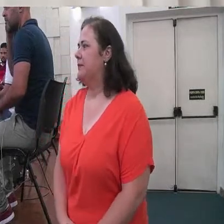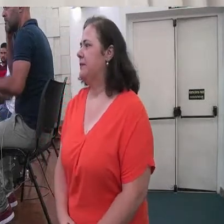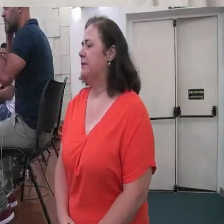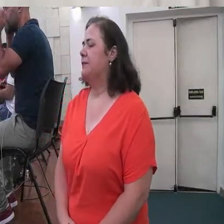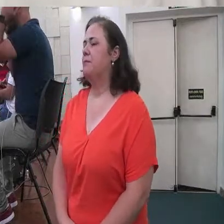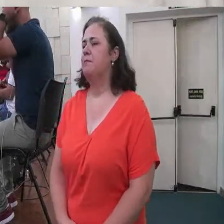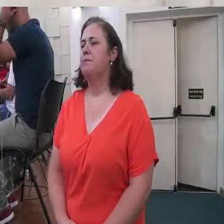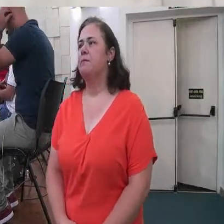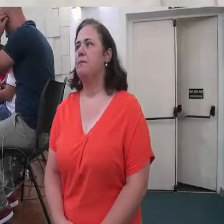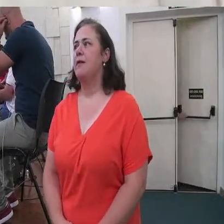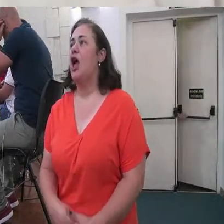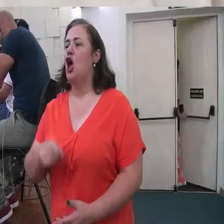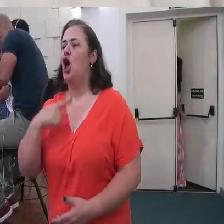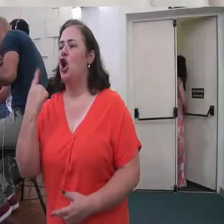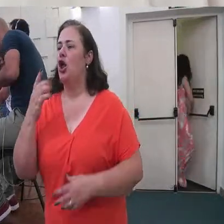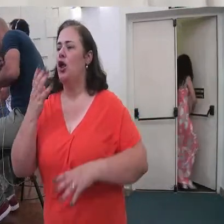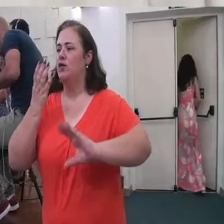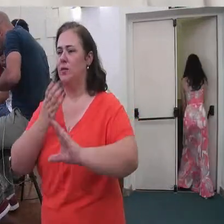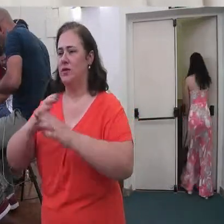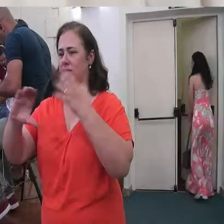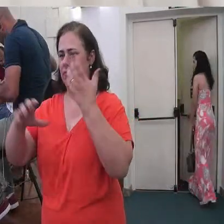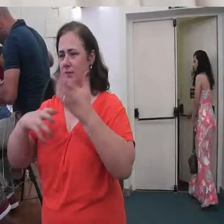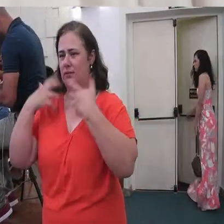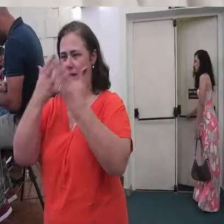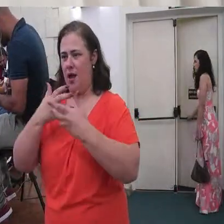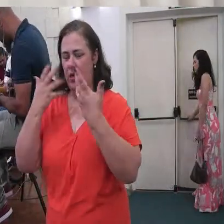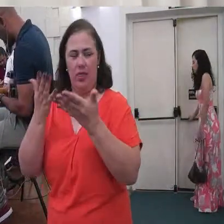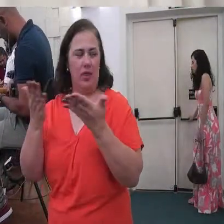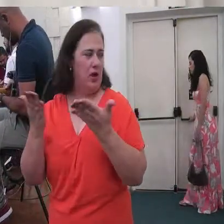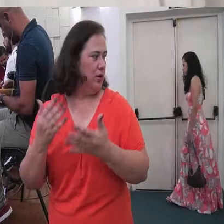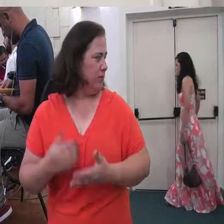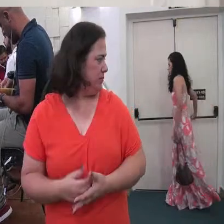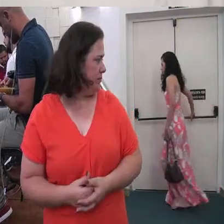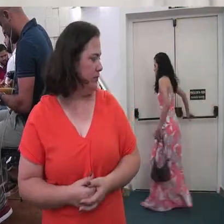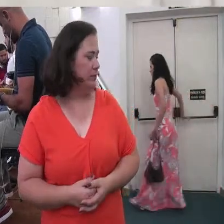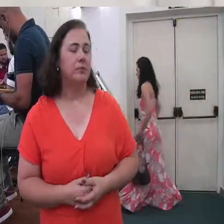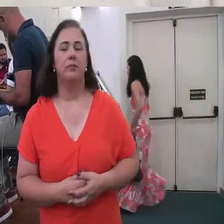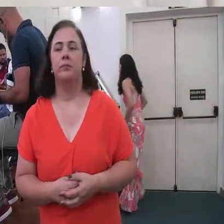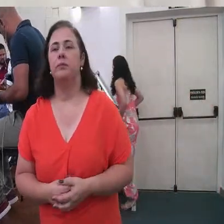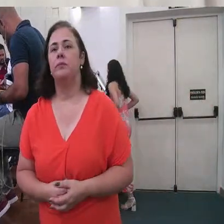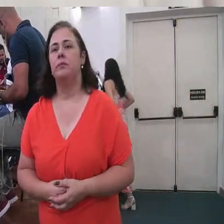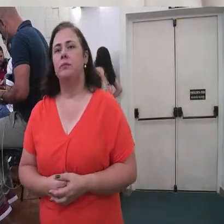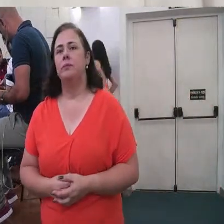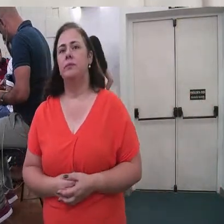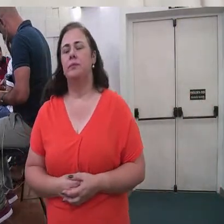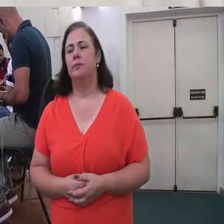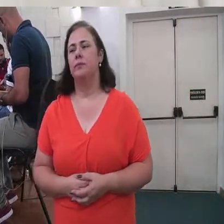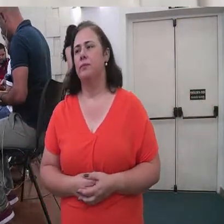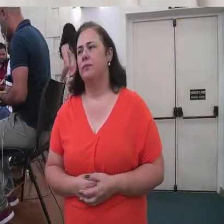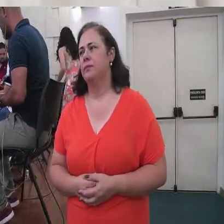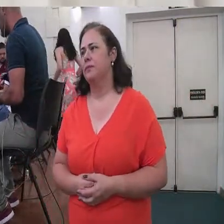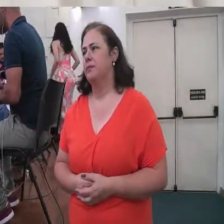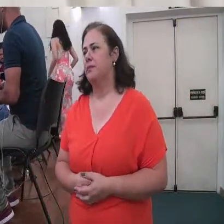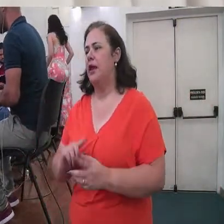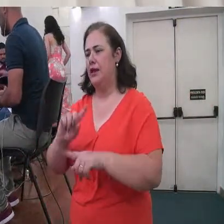Vamos cantar essa bela canção agora com o Ministério de Música, e daqui a pouquinho nós vamos